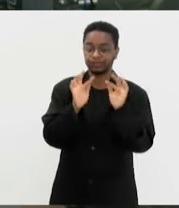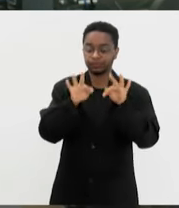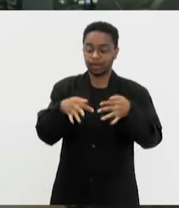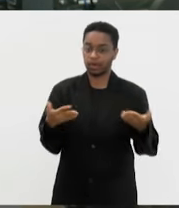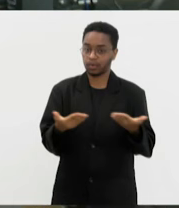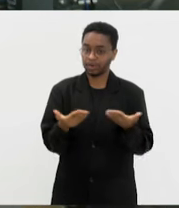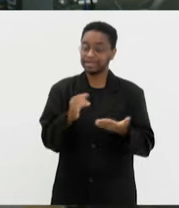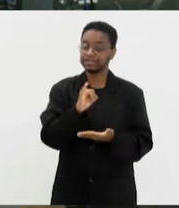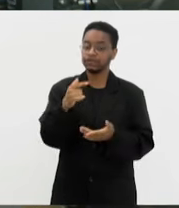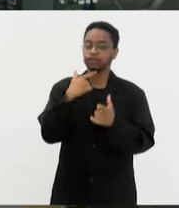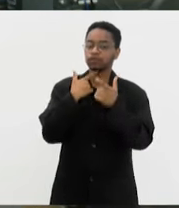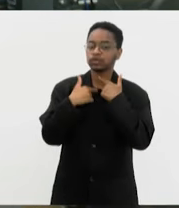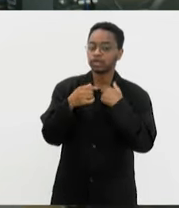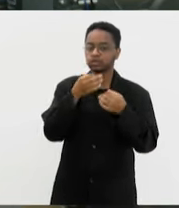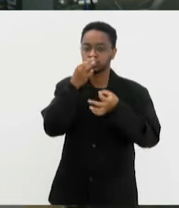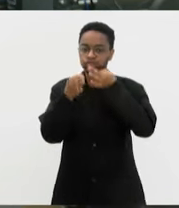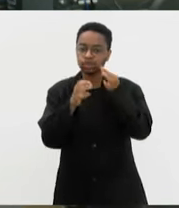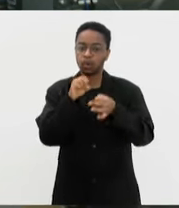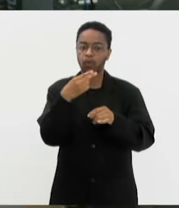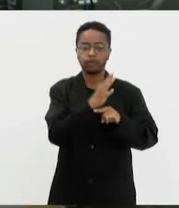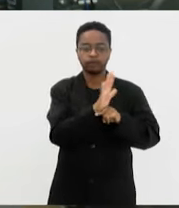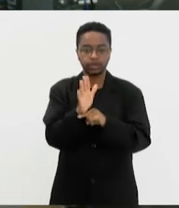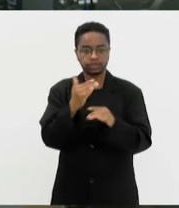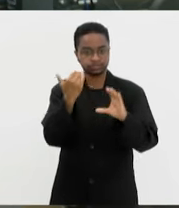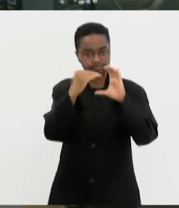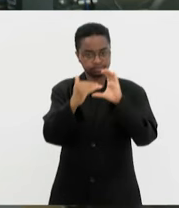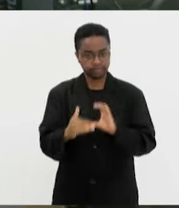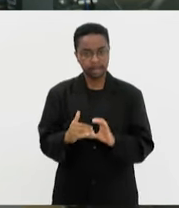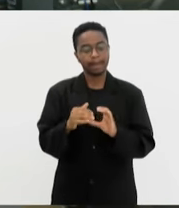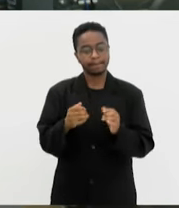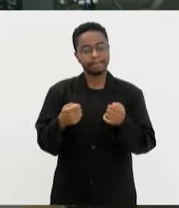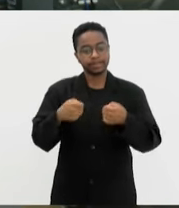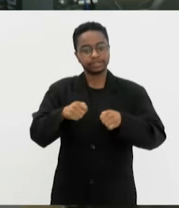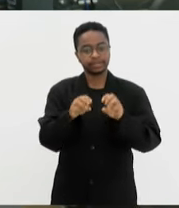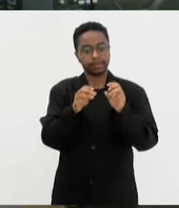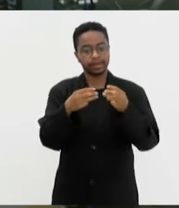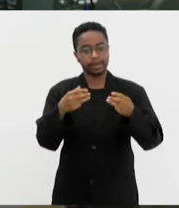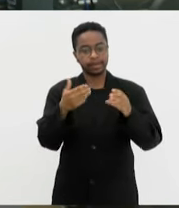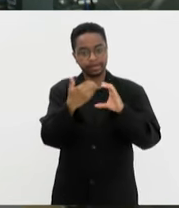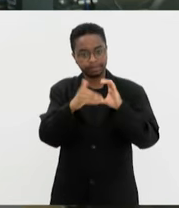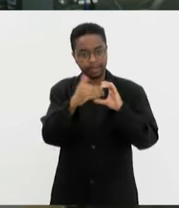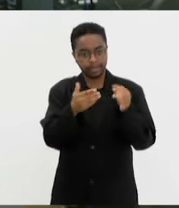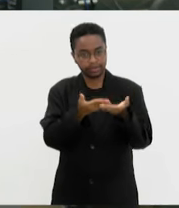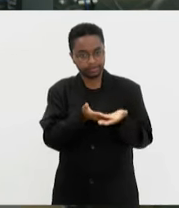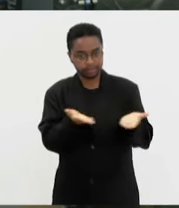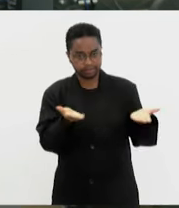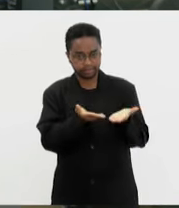enviar sugestões ou vídeos aí da sua cidade, é só acessar o nosso e-mail